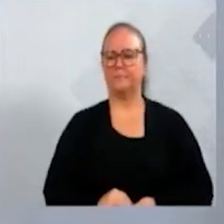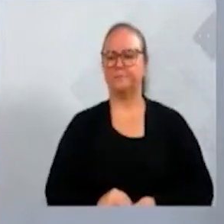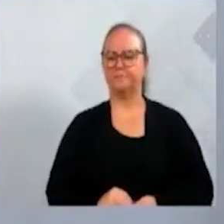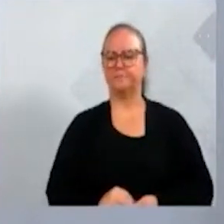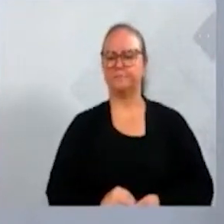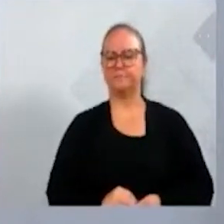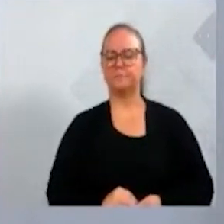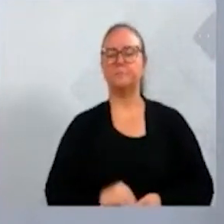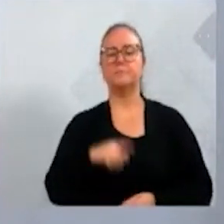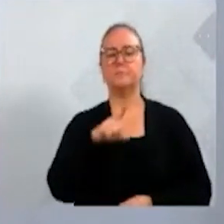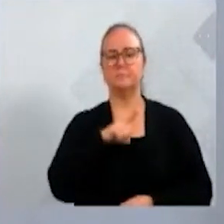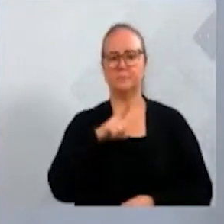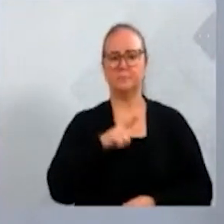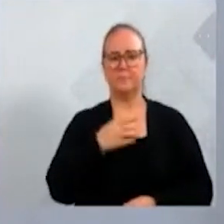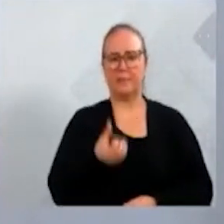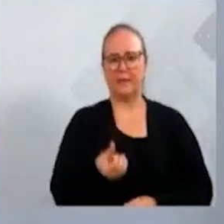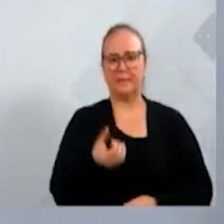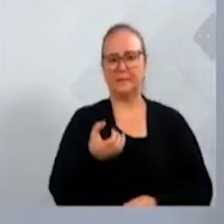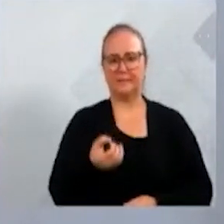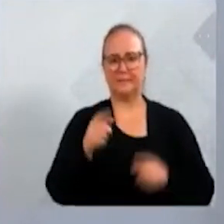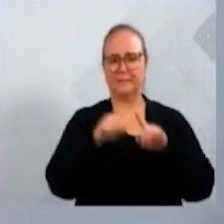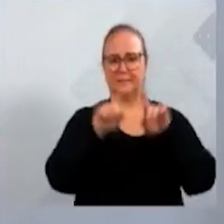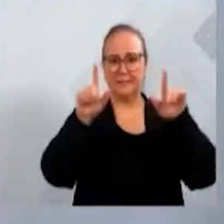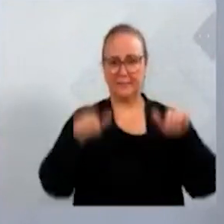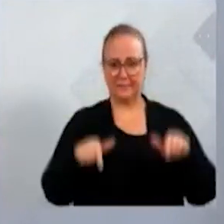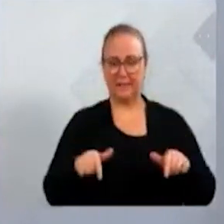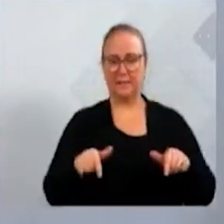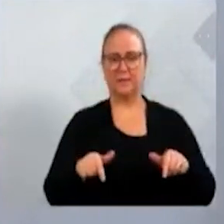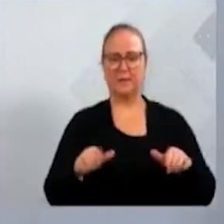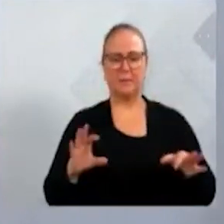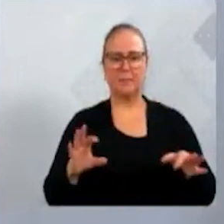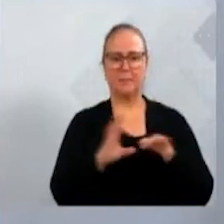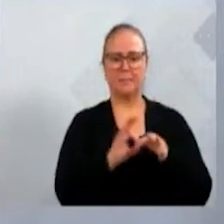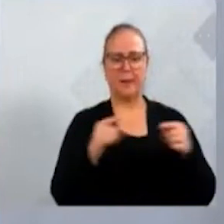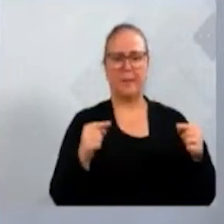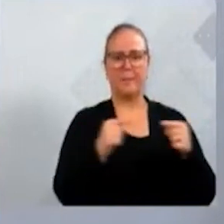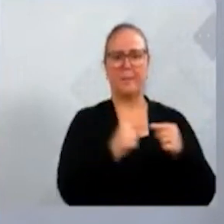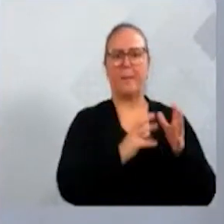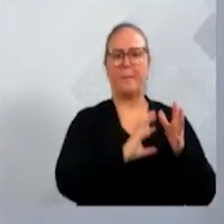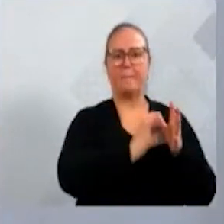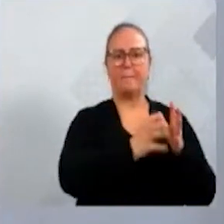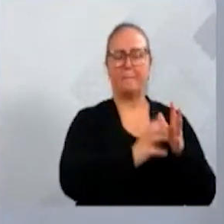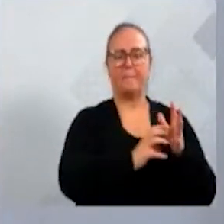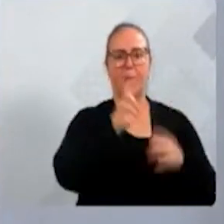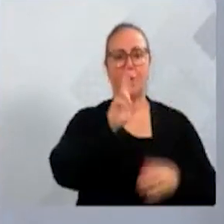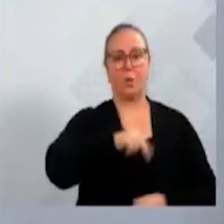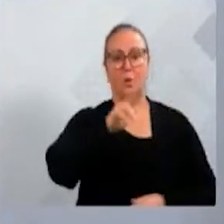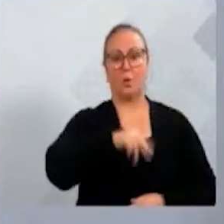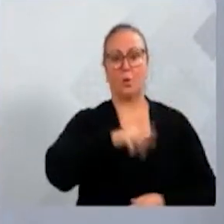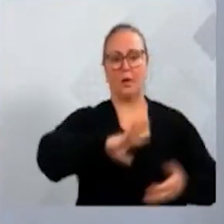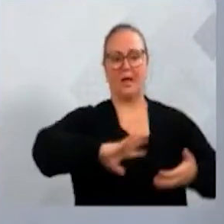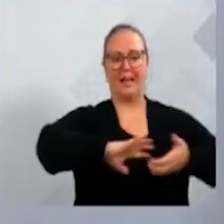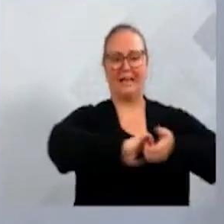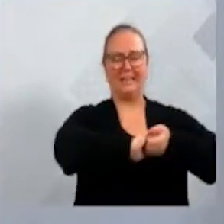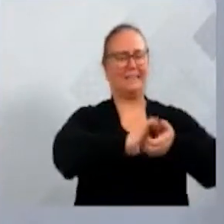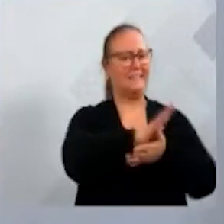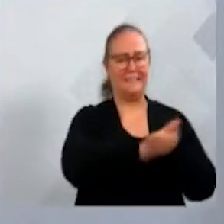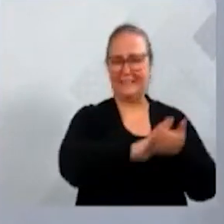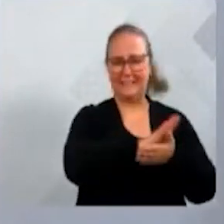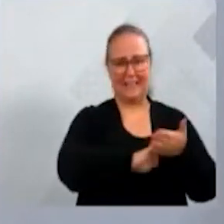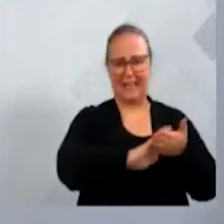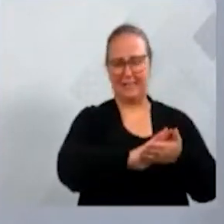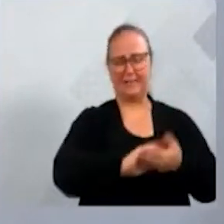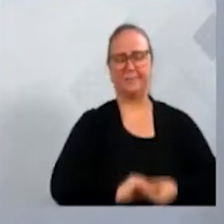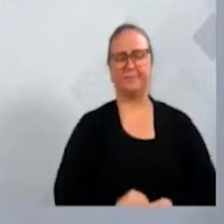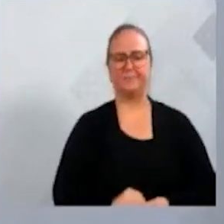60 colaboradores é filiado a partido político não pode ser nascemos e